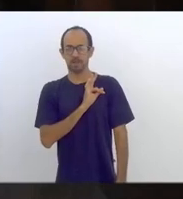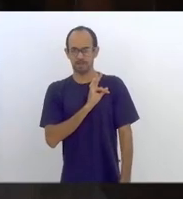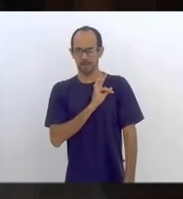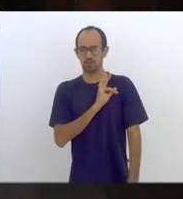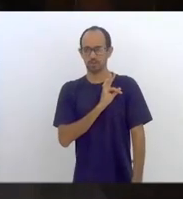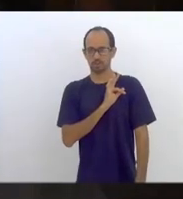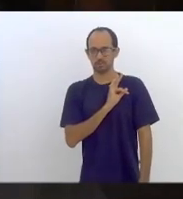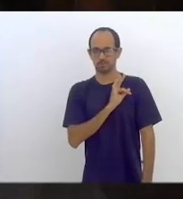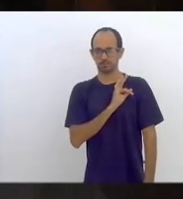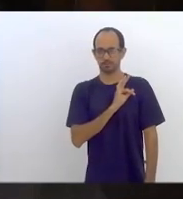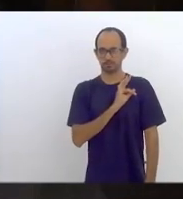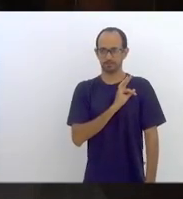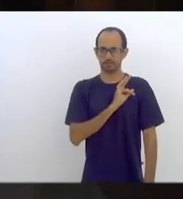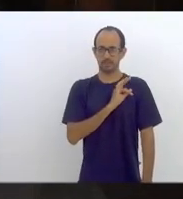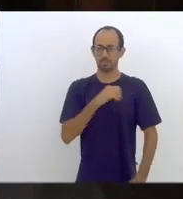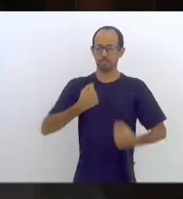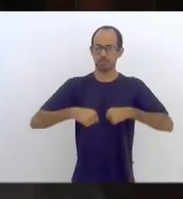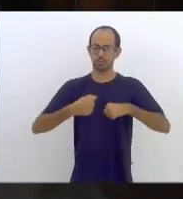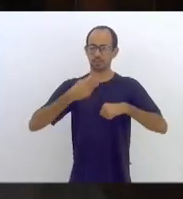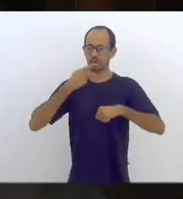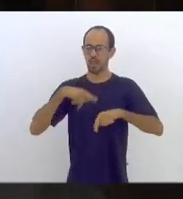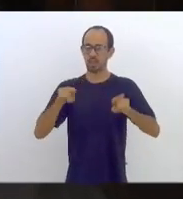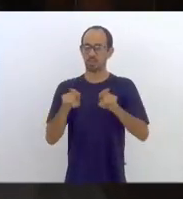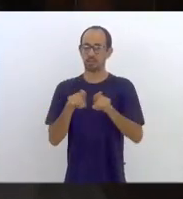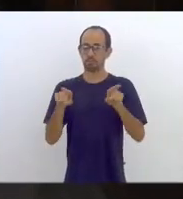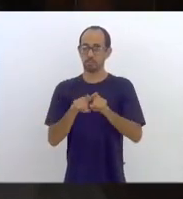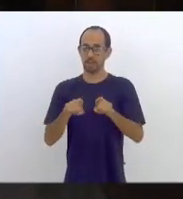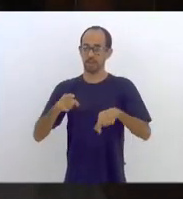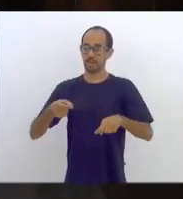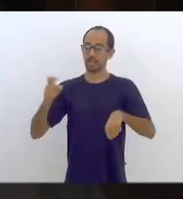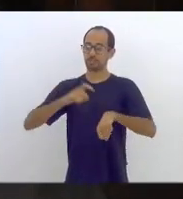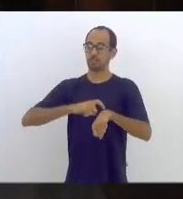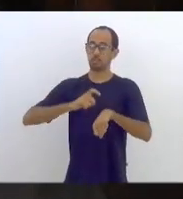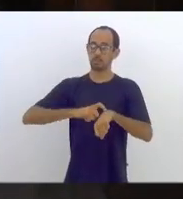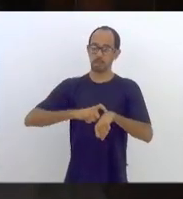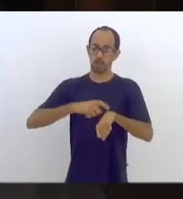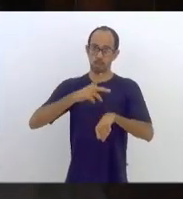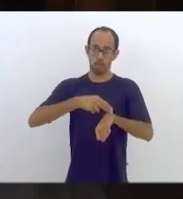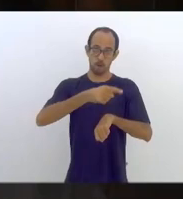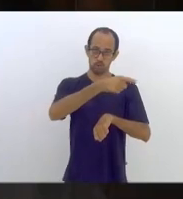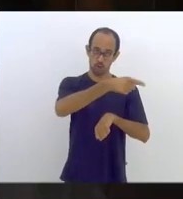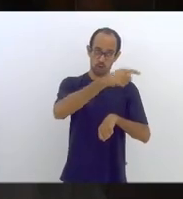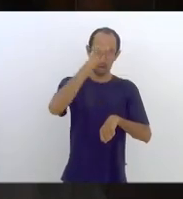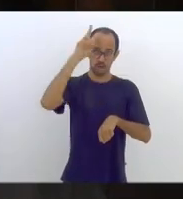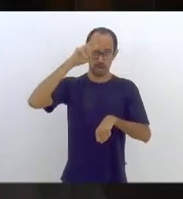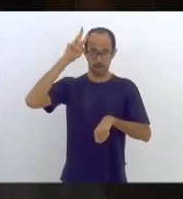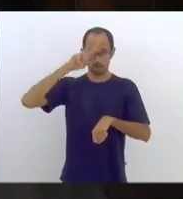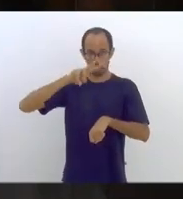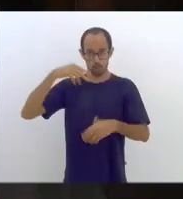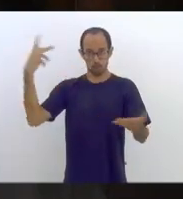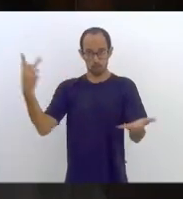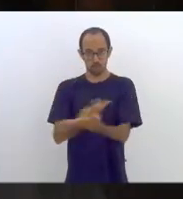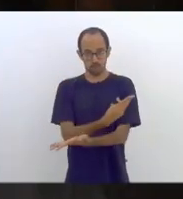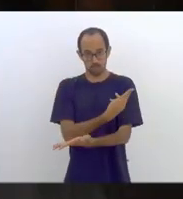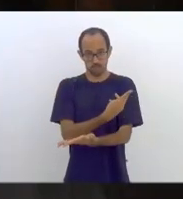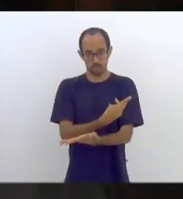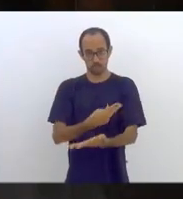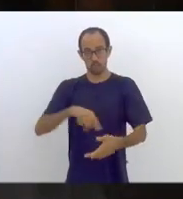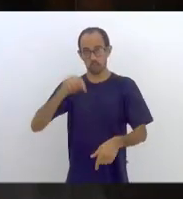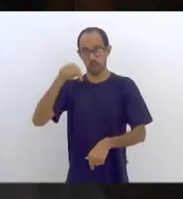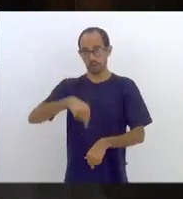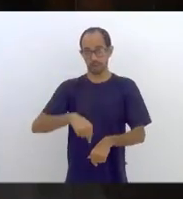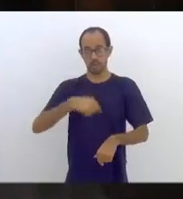devo dizer que tenho que também neste momento como vossa excelência lembrou de um fato e aqui